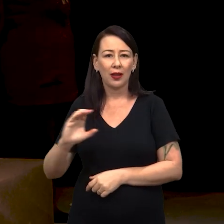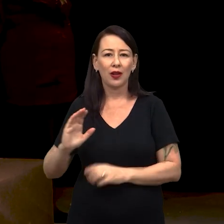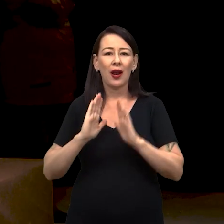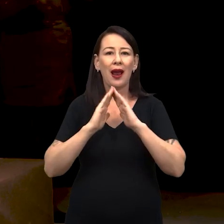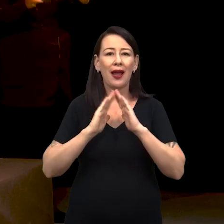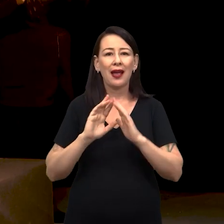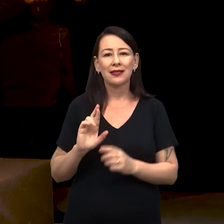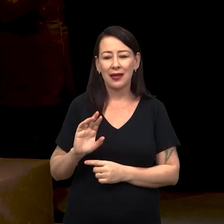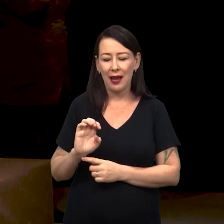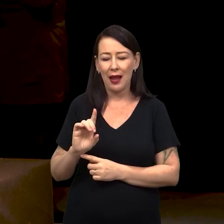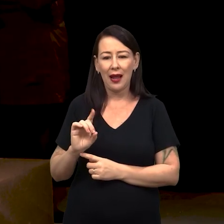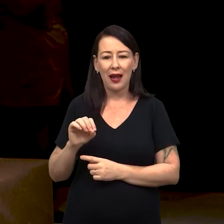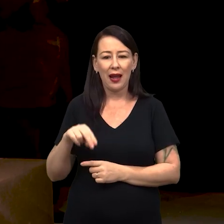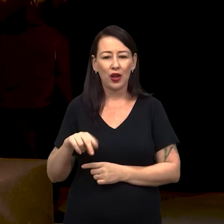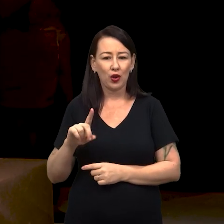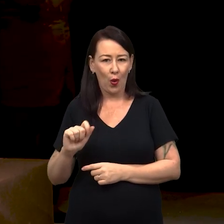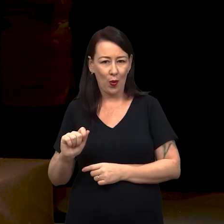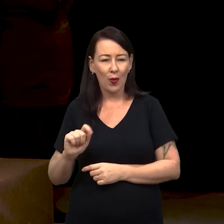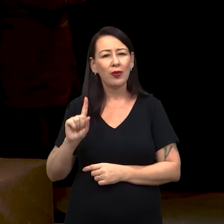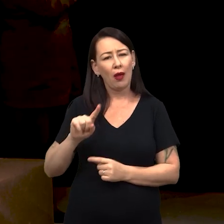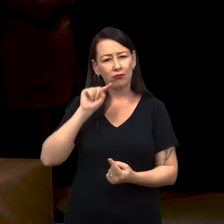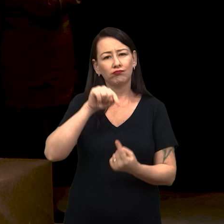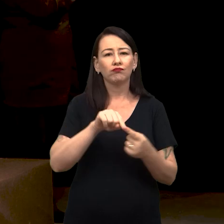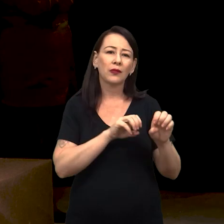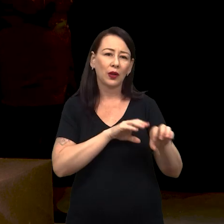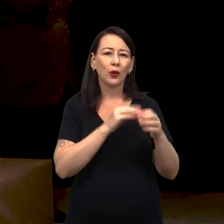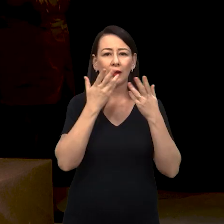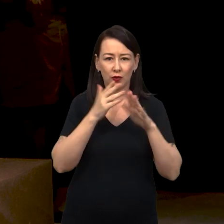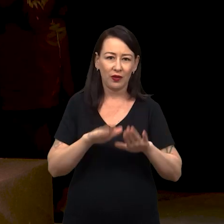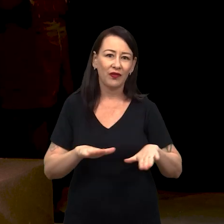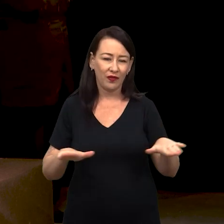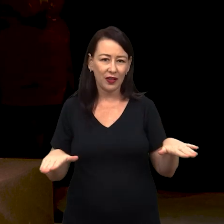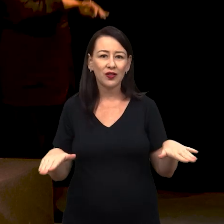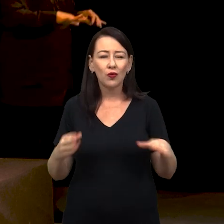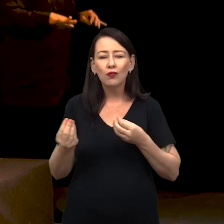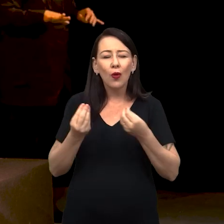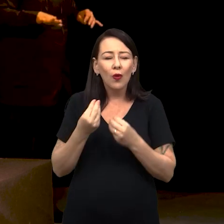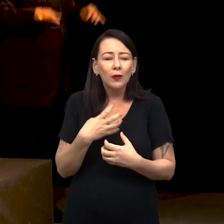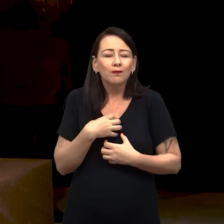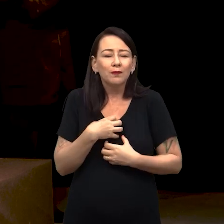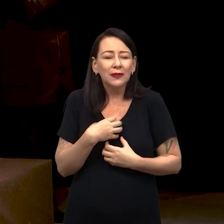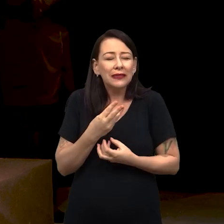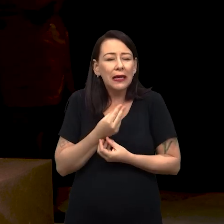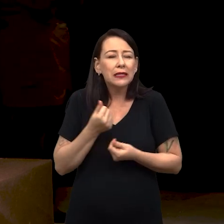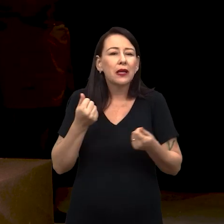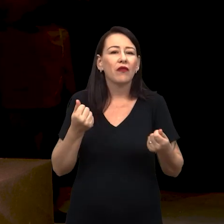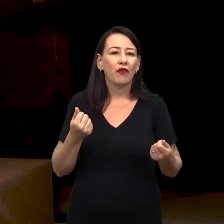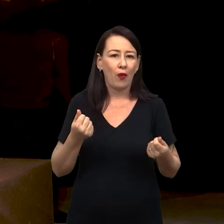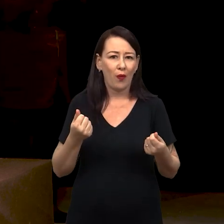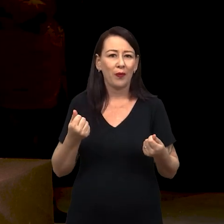também a Casa Redonda, que é uma escola de educação infantil, que a gente tem um trabalho, com uma educação da sensibilidade,